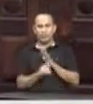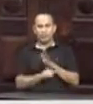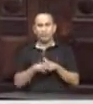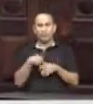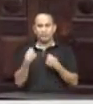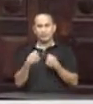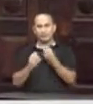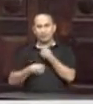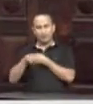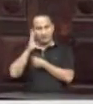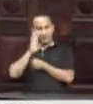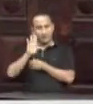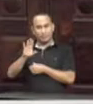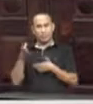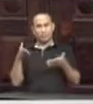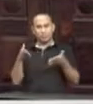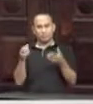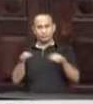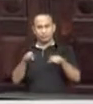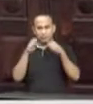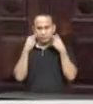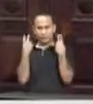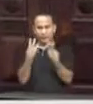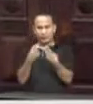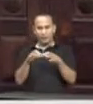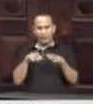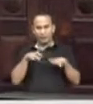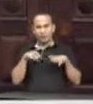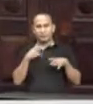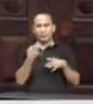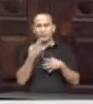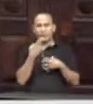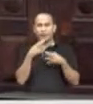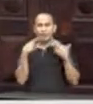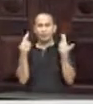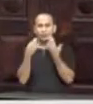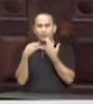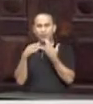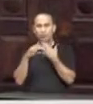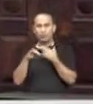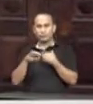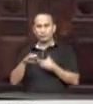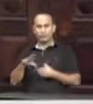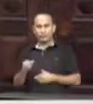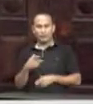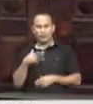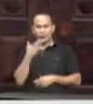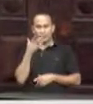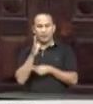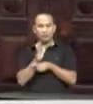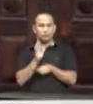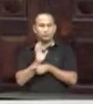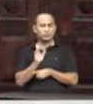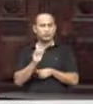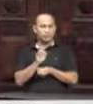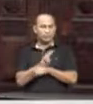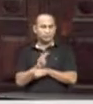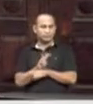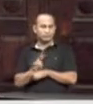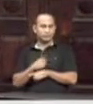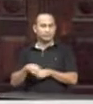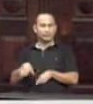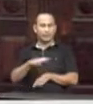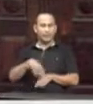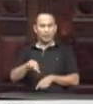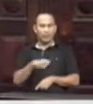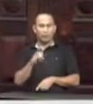prioridade máxima. E hoje aqui no plenário, na sessão ordinária, tem um projeto de lei de minha autoria que ajuda a fiscalização na área